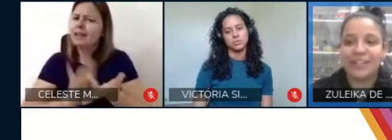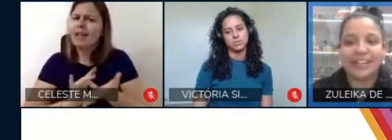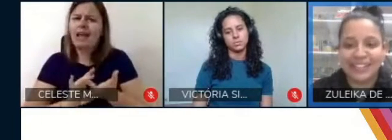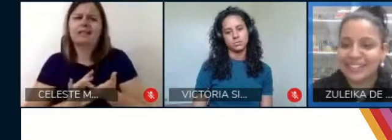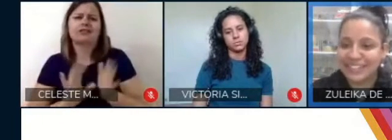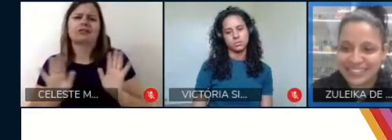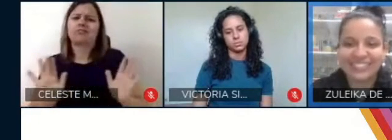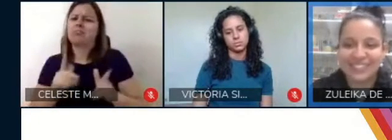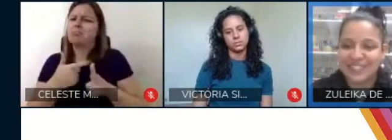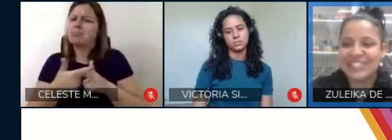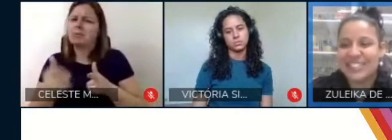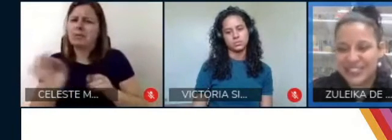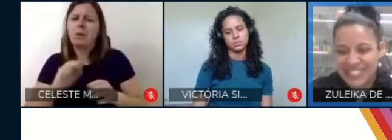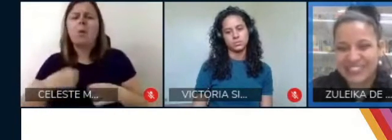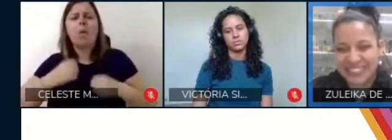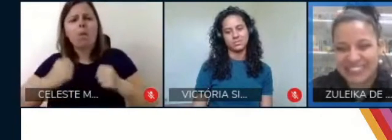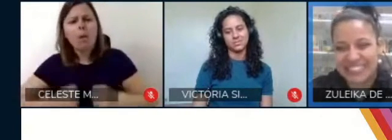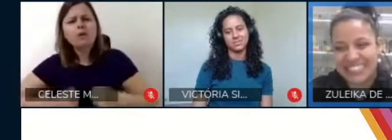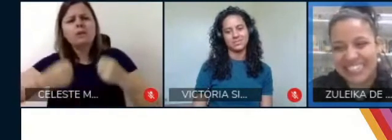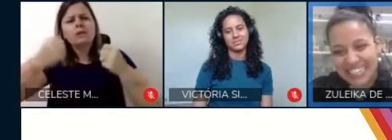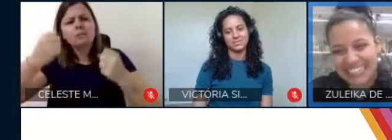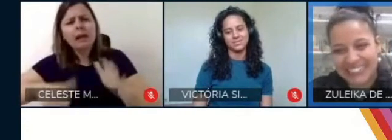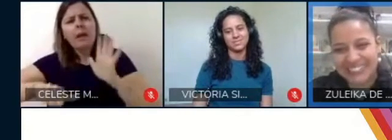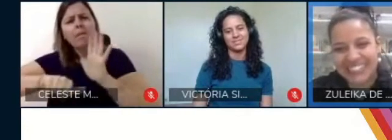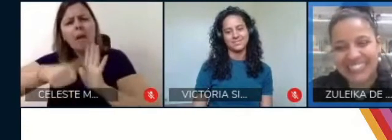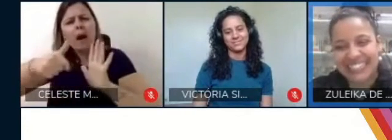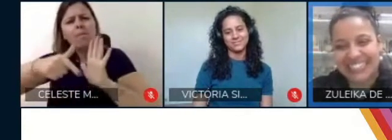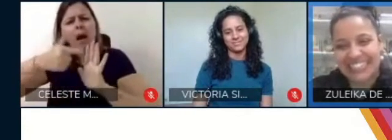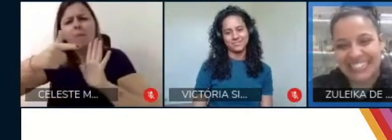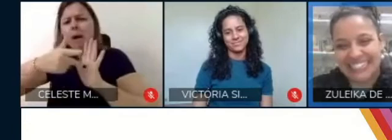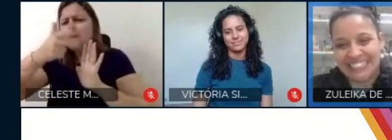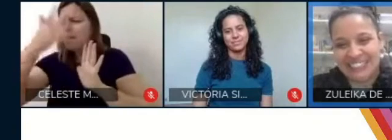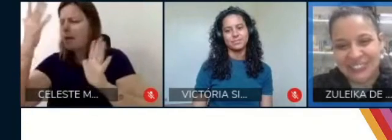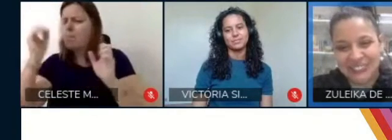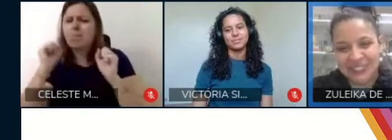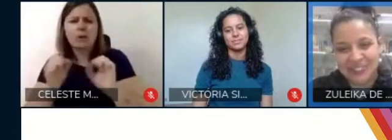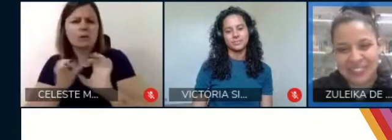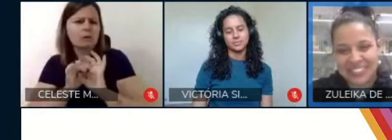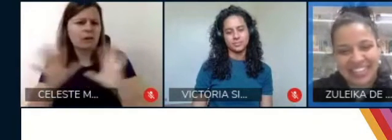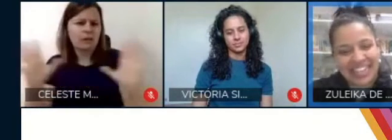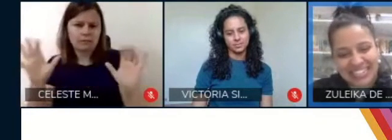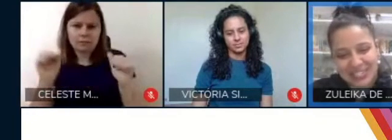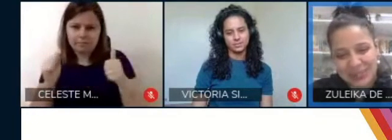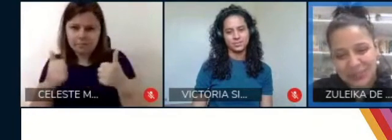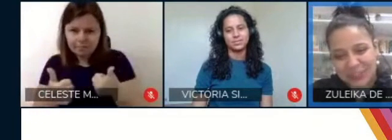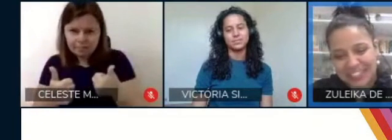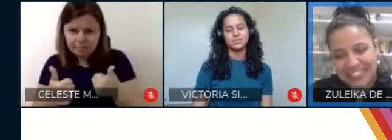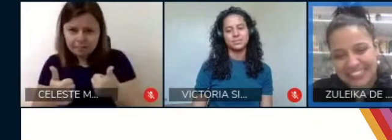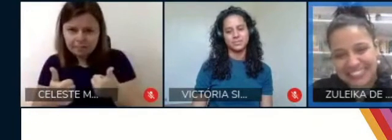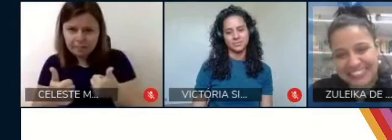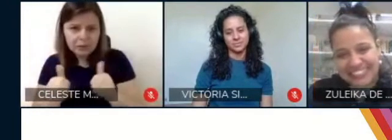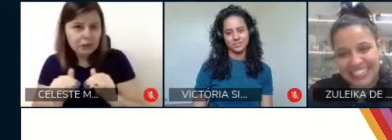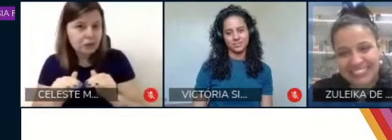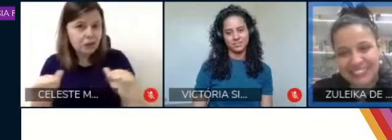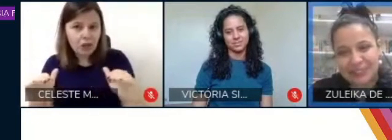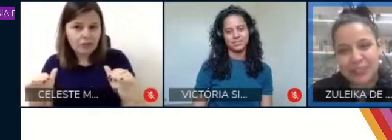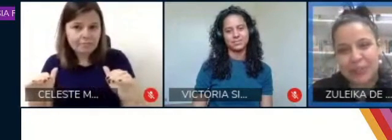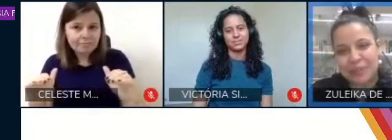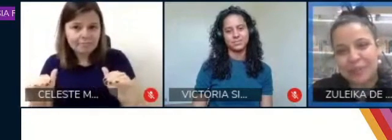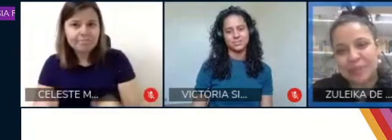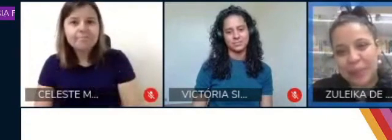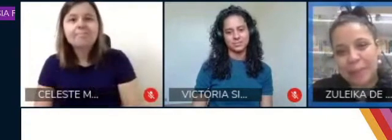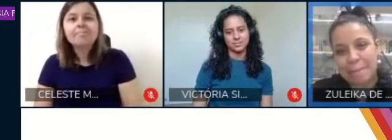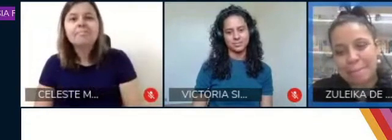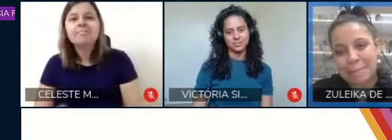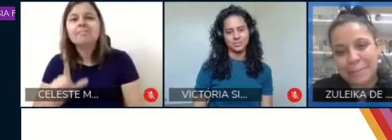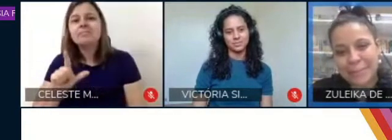problema nenhum de explicar 15, 30 vezes a mesma coisa, tá bem? Então, é isso. Eu gostaria